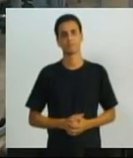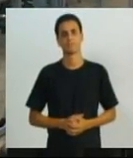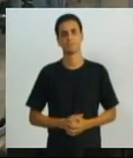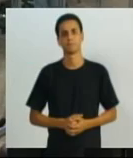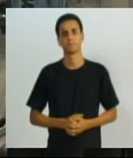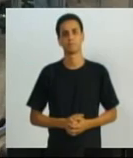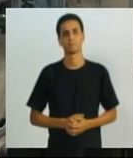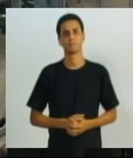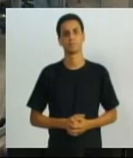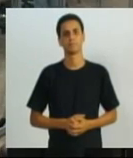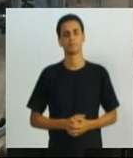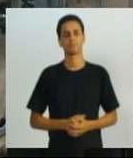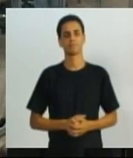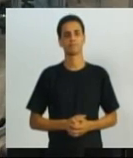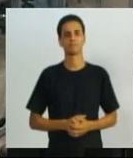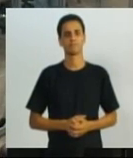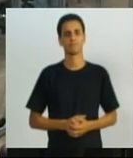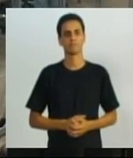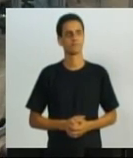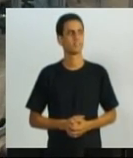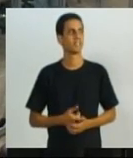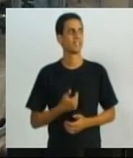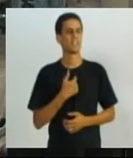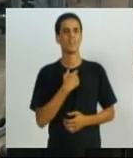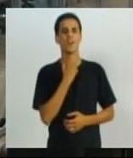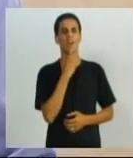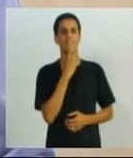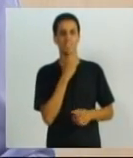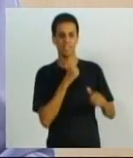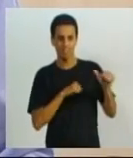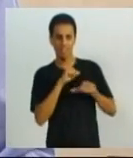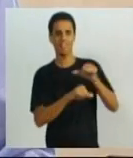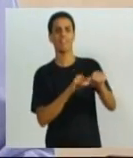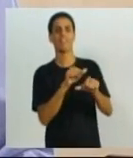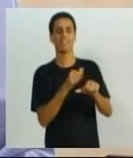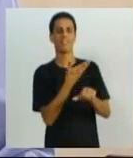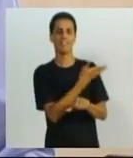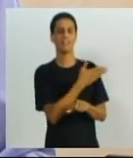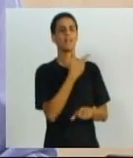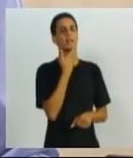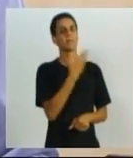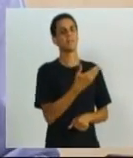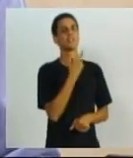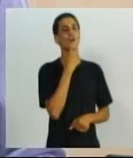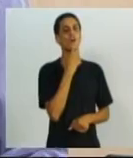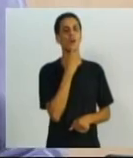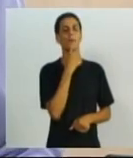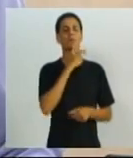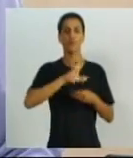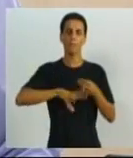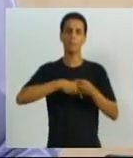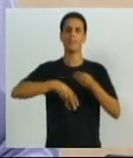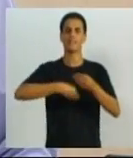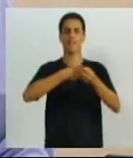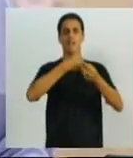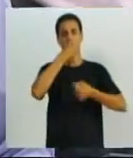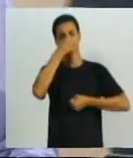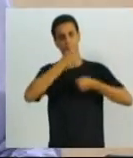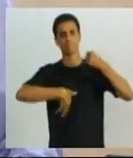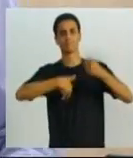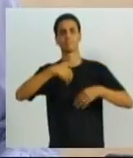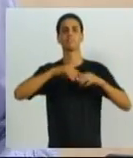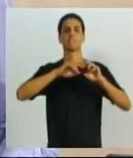Como eu dei o golpe no Robinho, convidar o vereador Robinho para trazer os esclarecimentos complementares